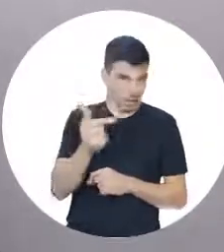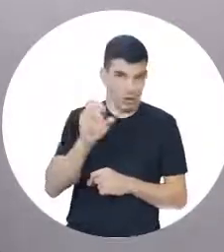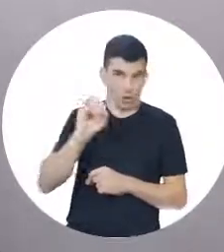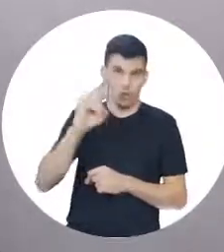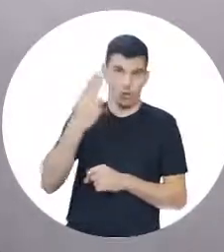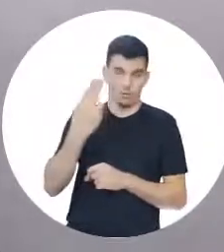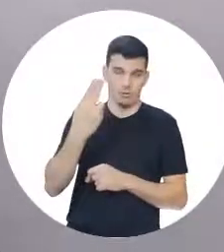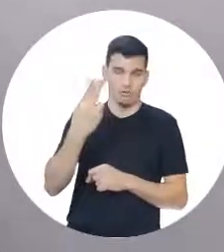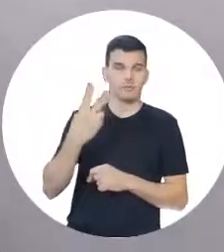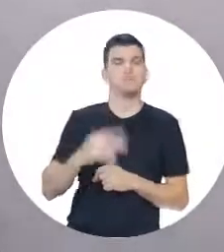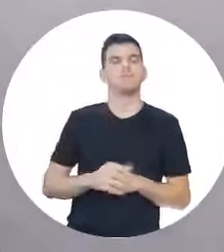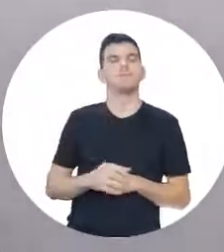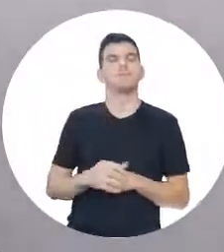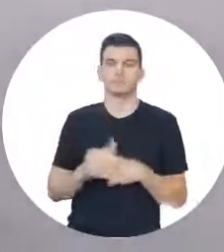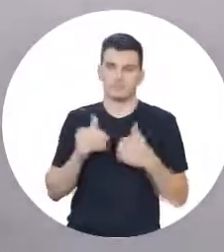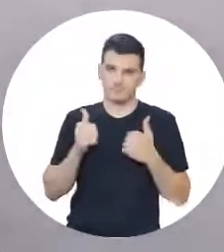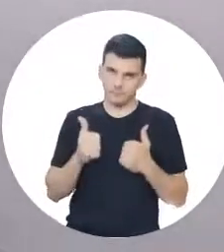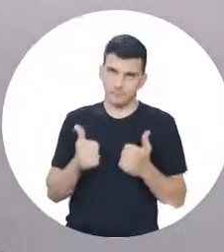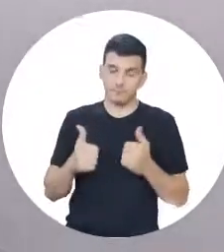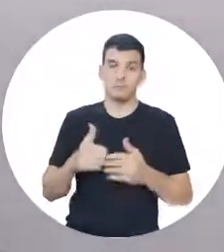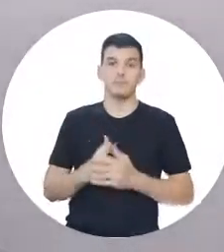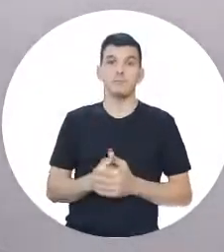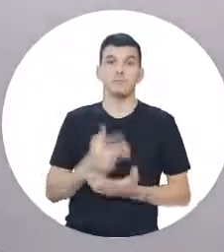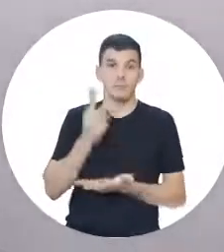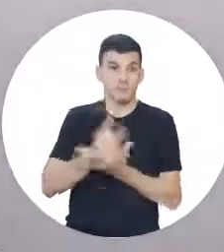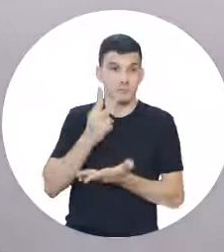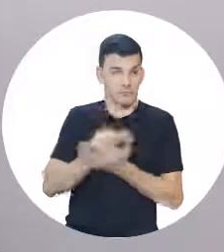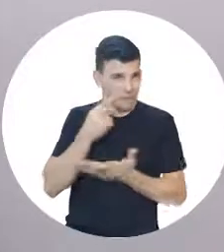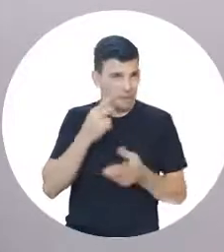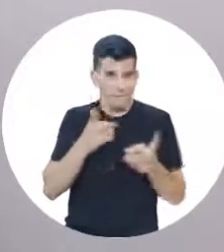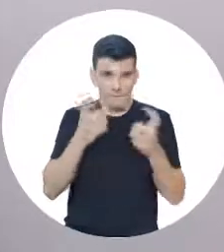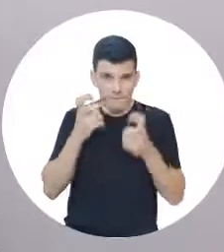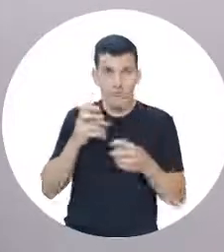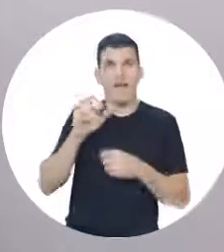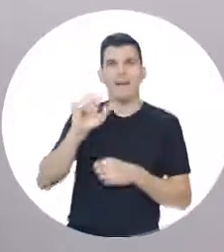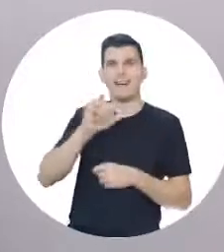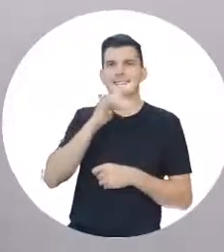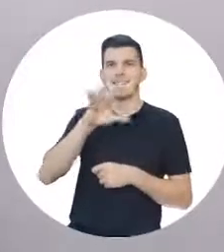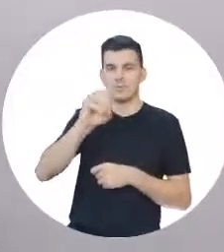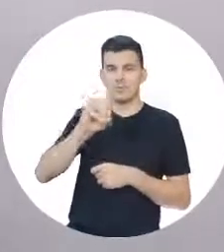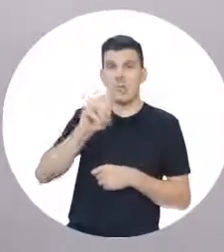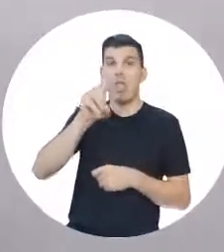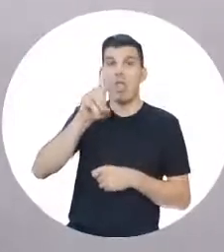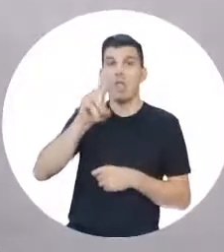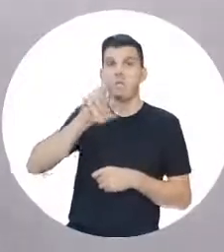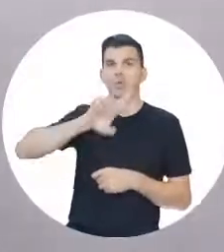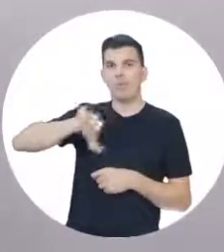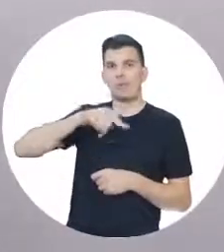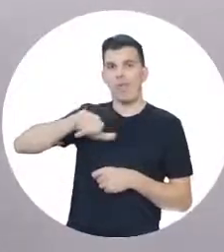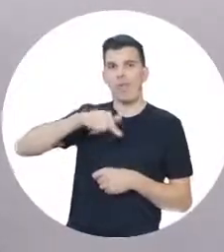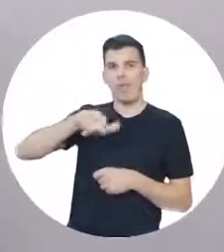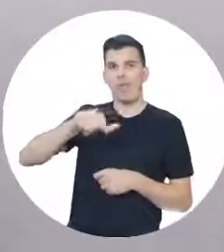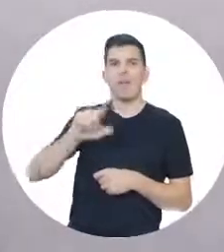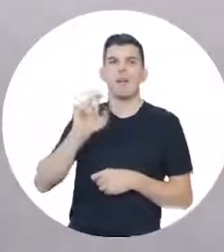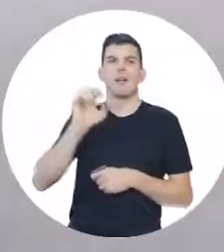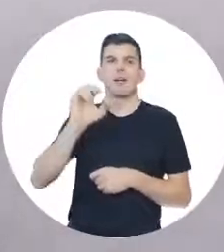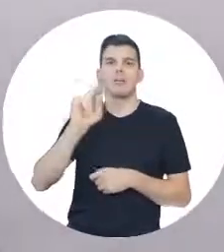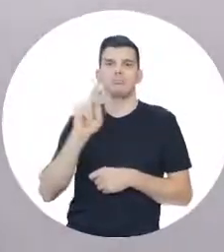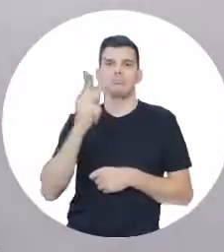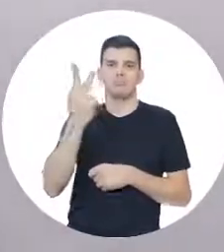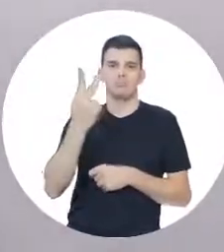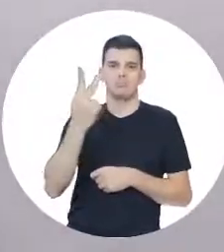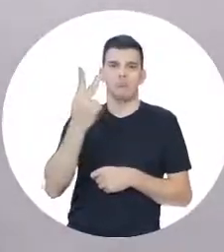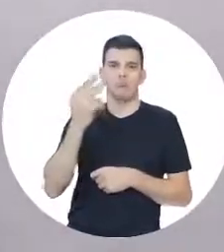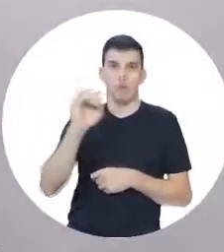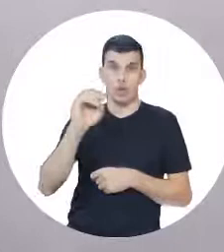sem oxigênio na sua composição. Toda vez que você identificar um ácido e esse ácido não tiver oxigênio na